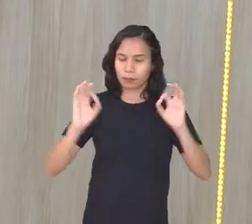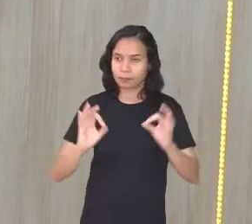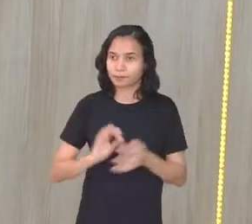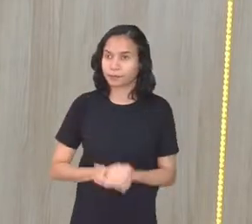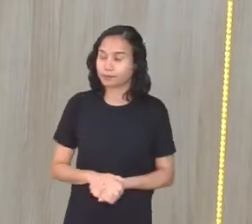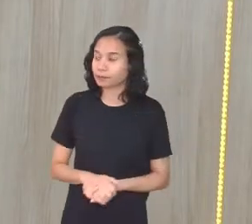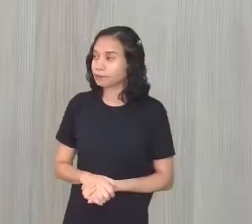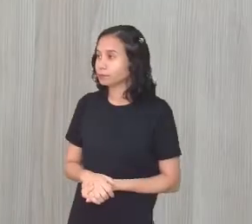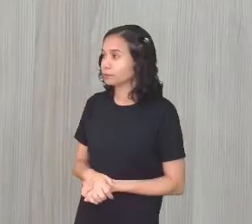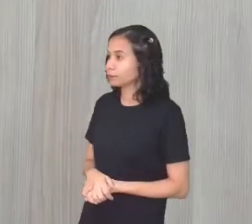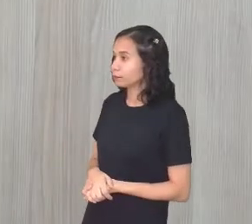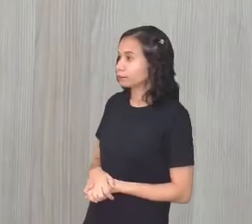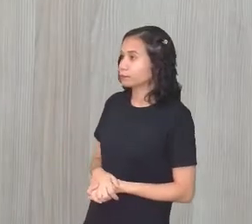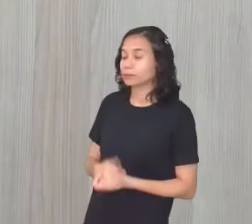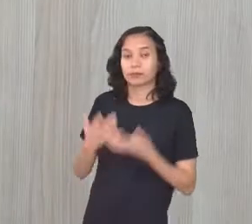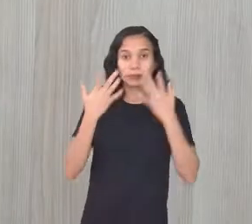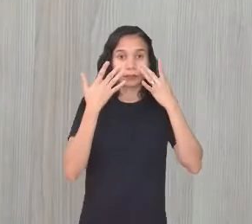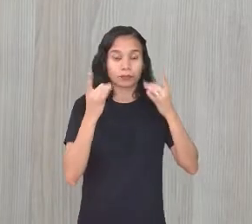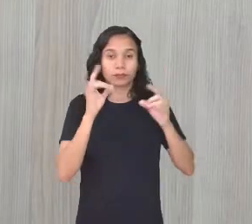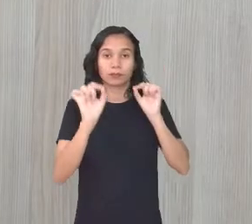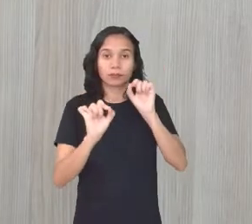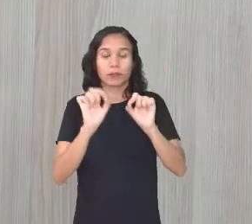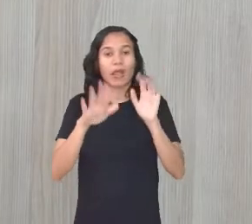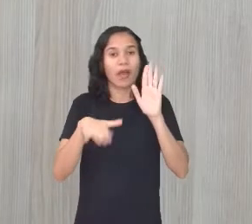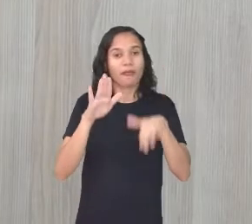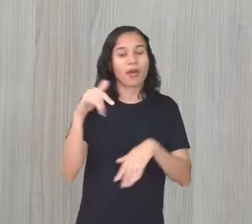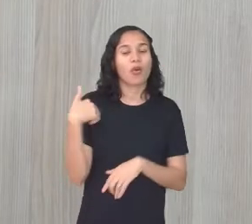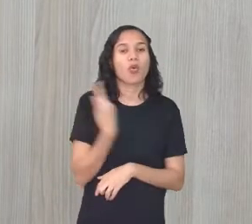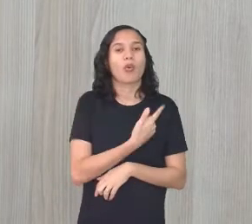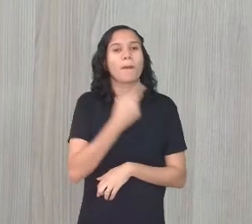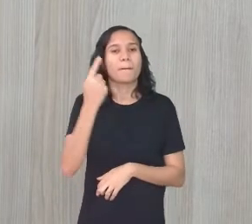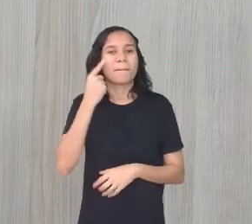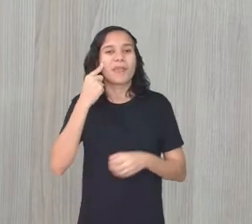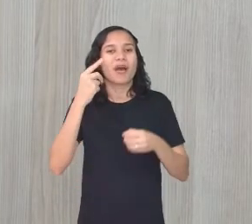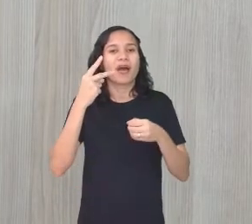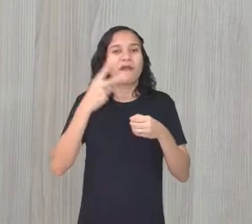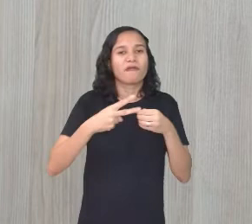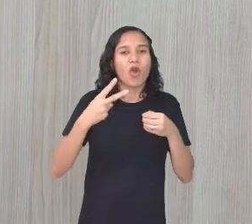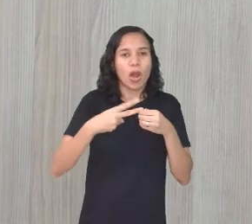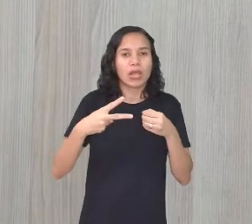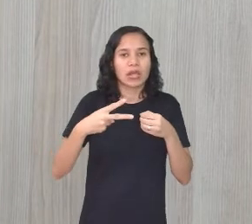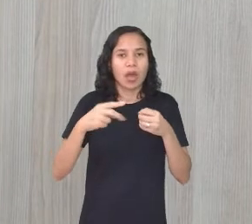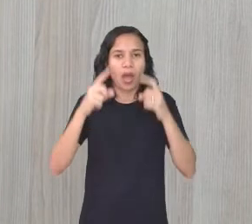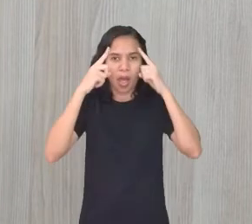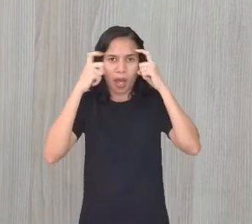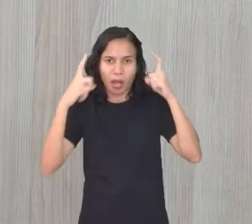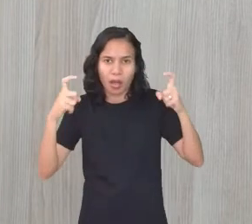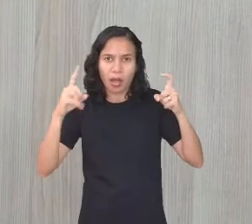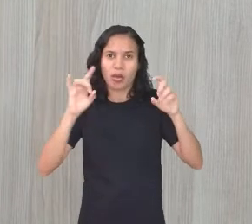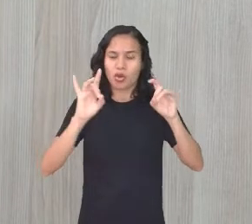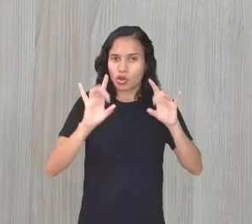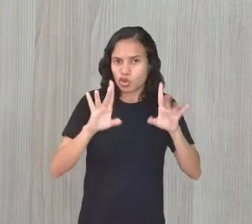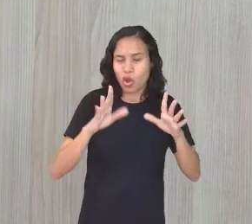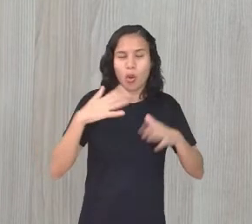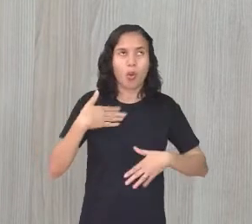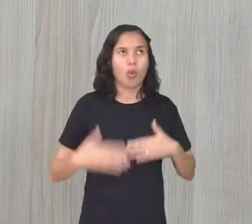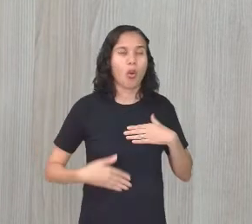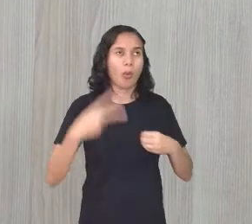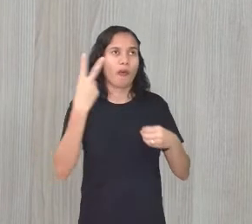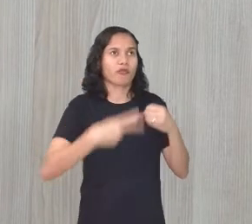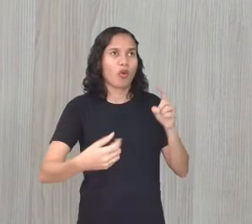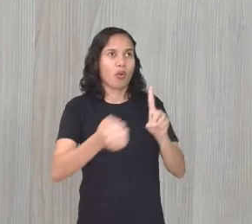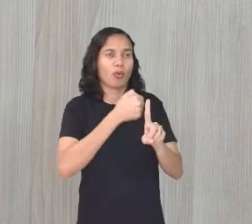professora, vou alertar um pouquinho que às vezes nós pensamos que a violência normalmente é a física. Então, existe a